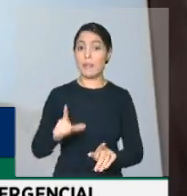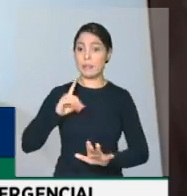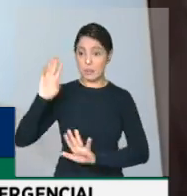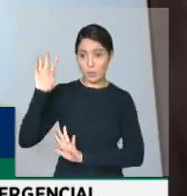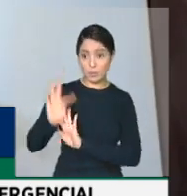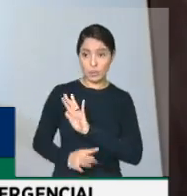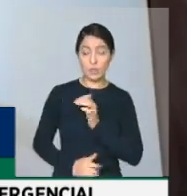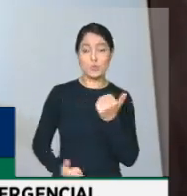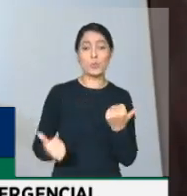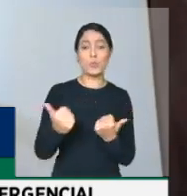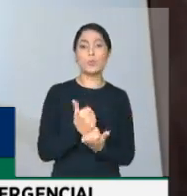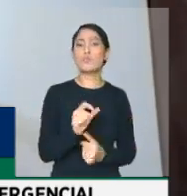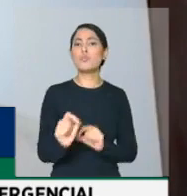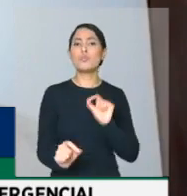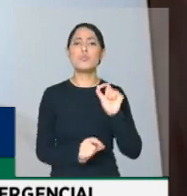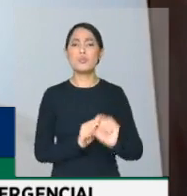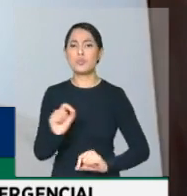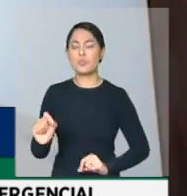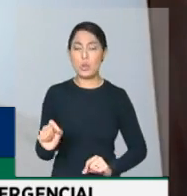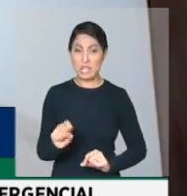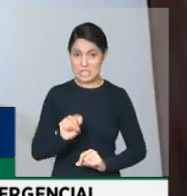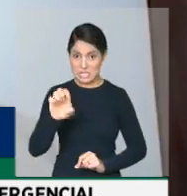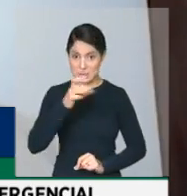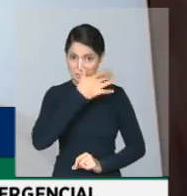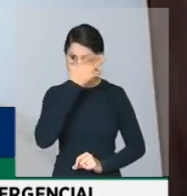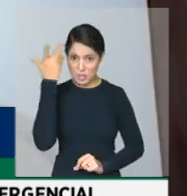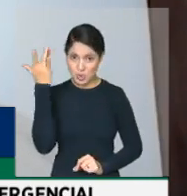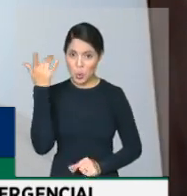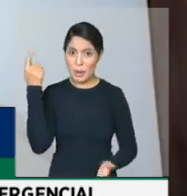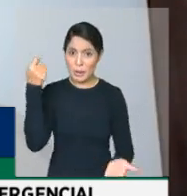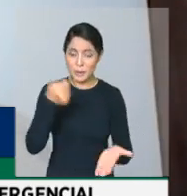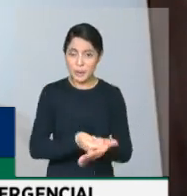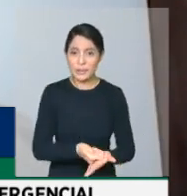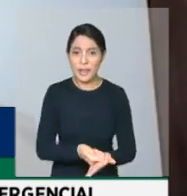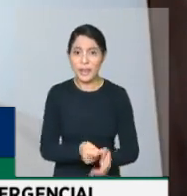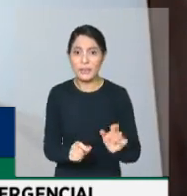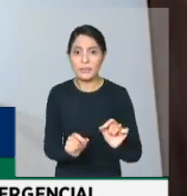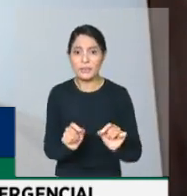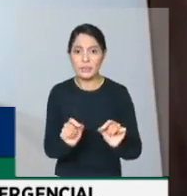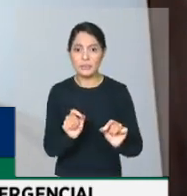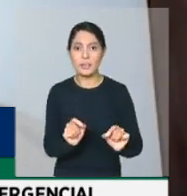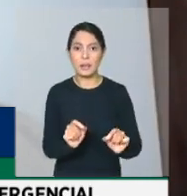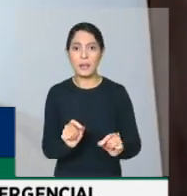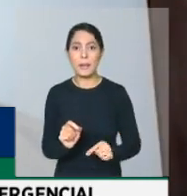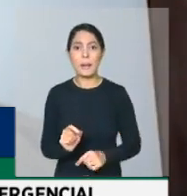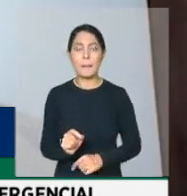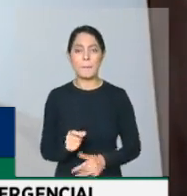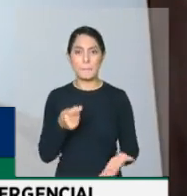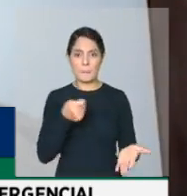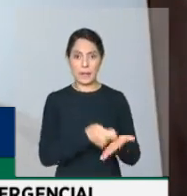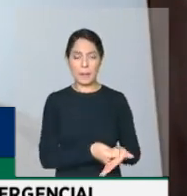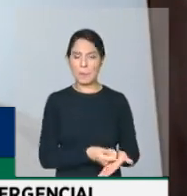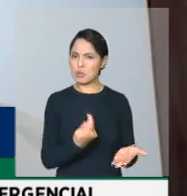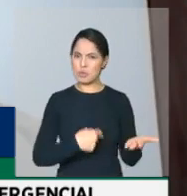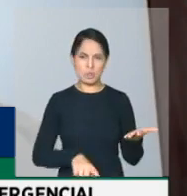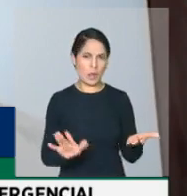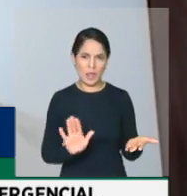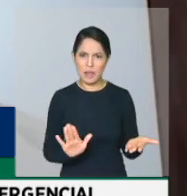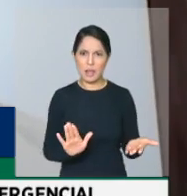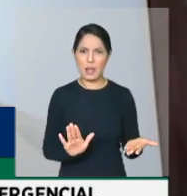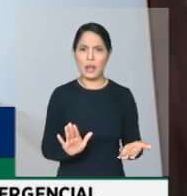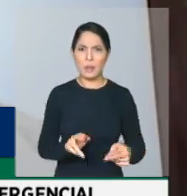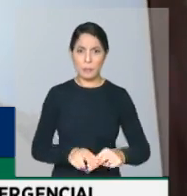que os pagamentos indevidos ou feitos em duplicidade, em prejuízo das informações